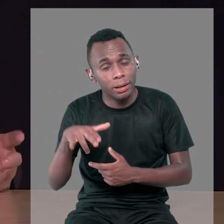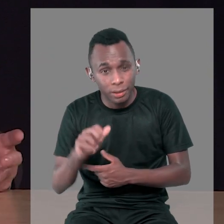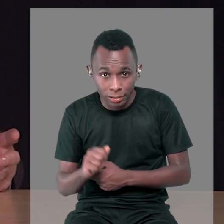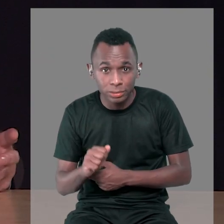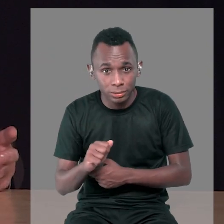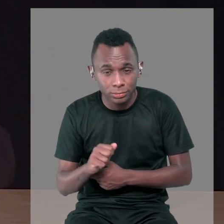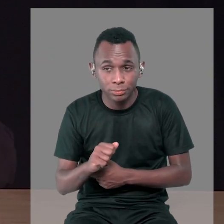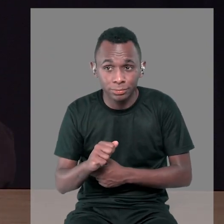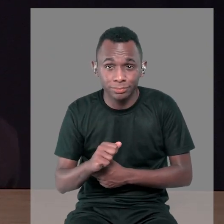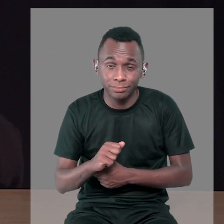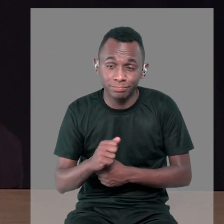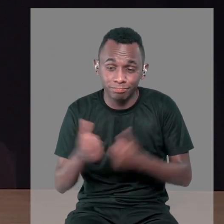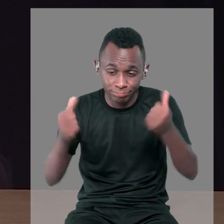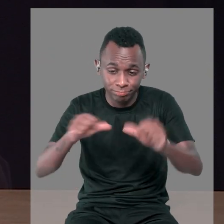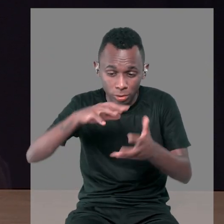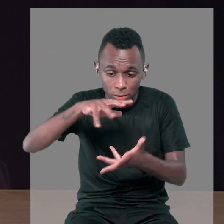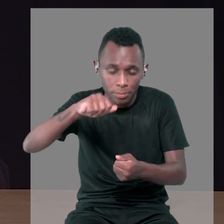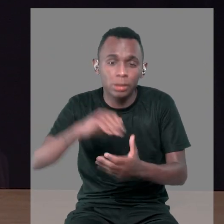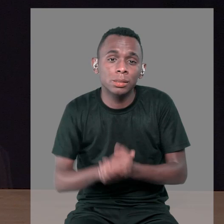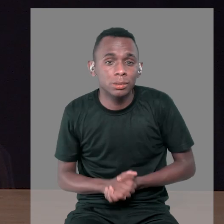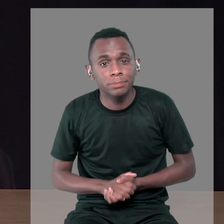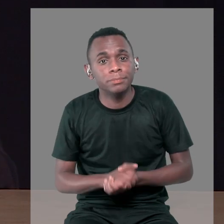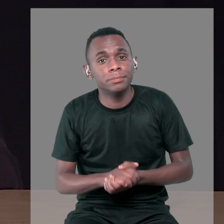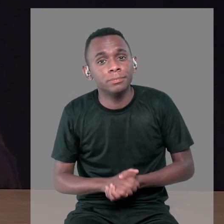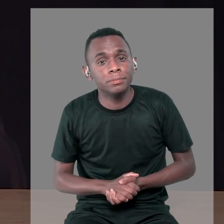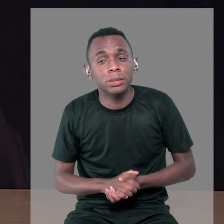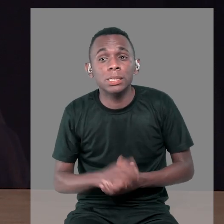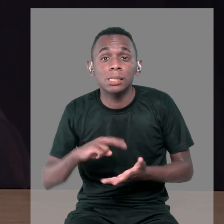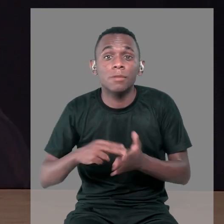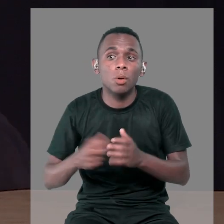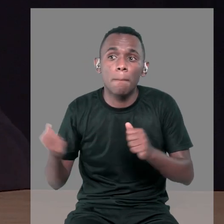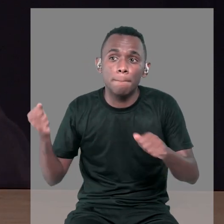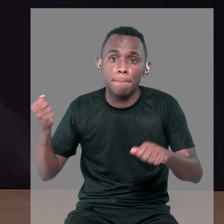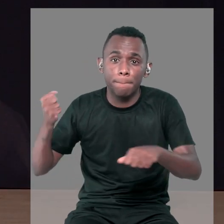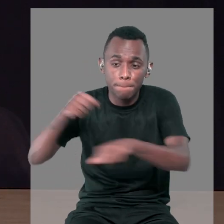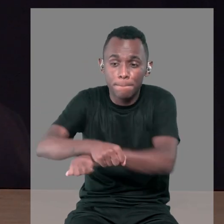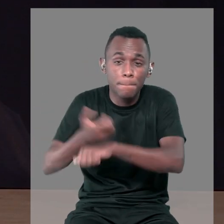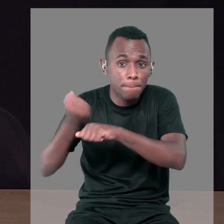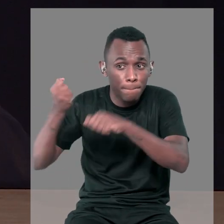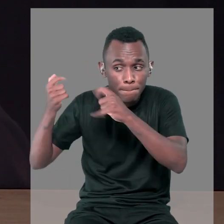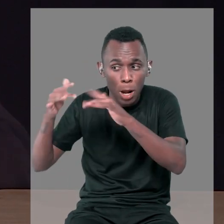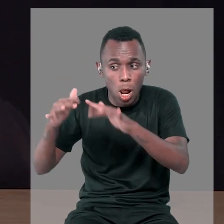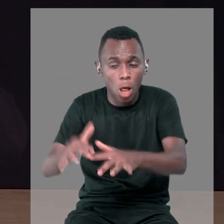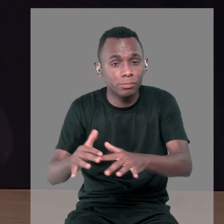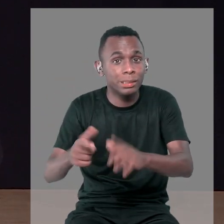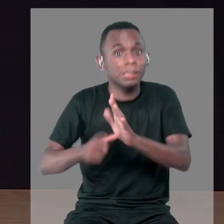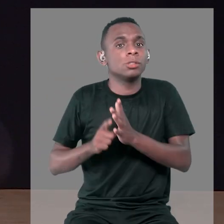pagando também. Veja bem, é evidente que houve uma invasão que não poderia ter ocorrido. Há uma violação do direito